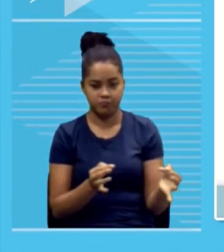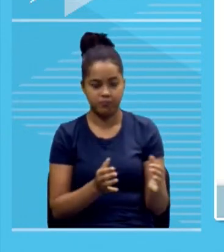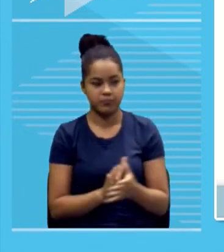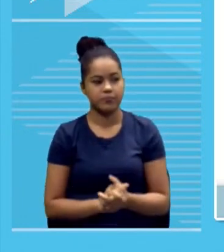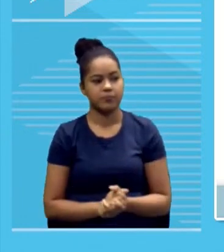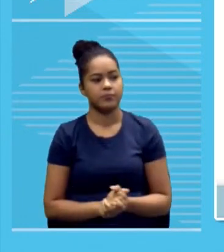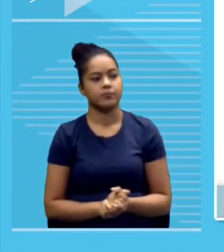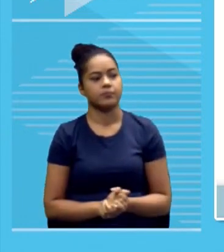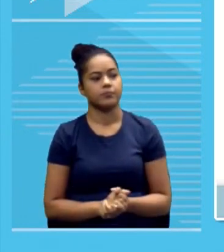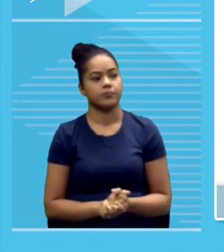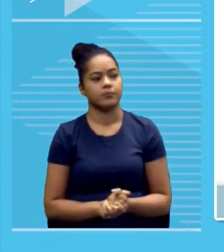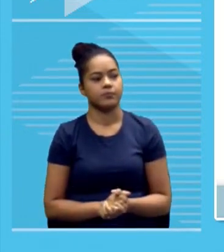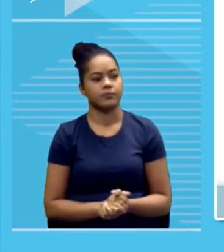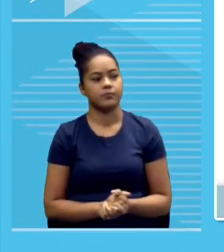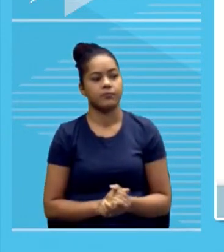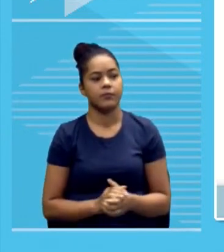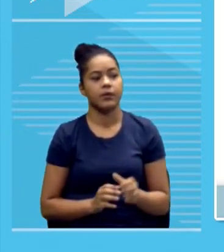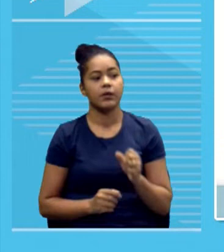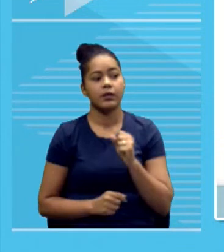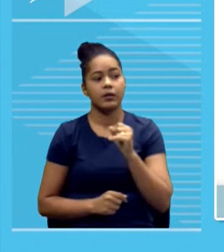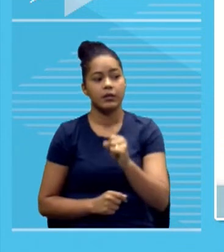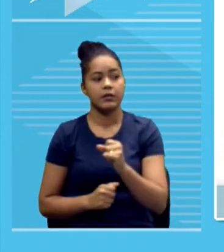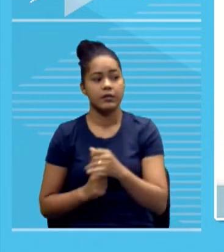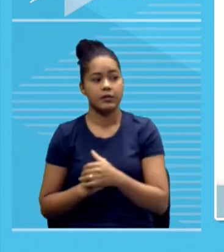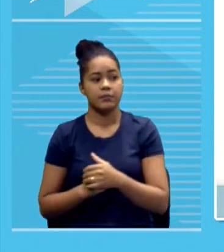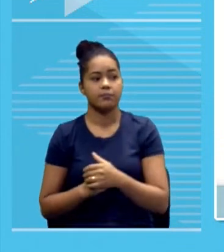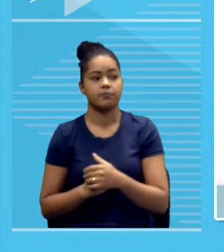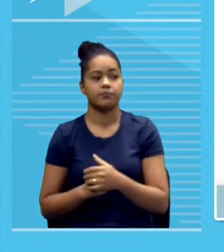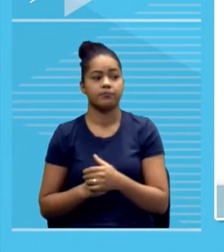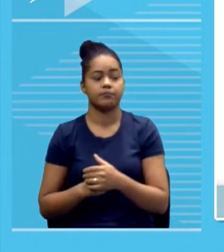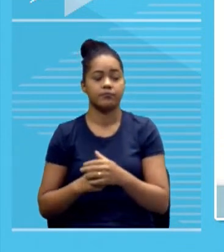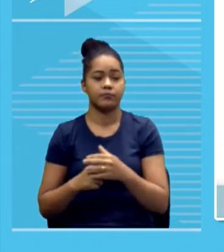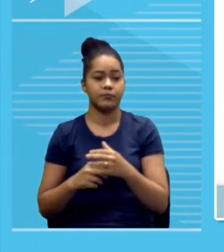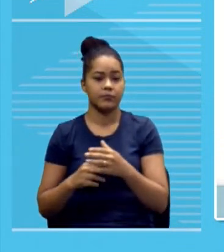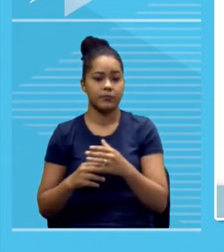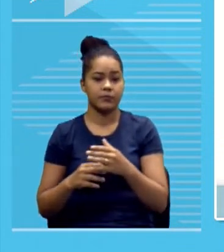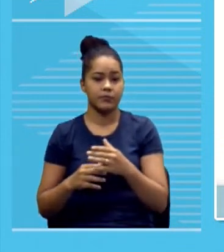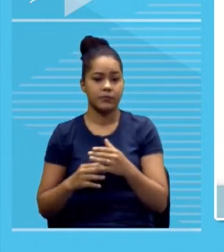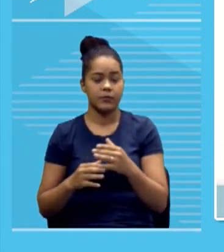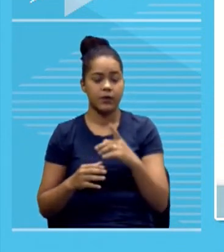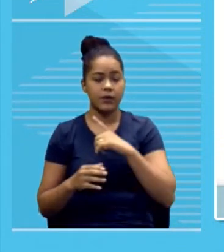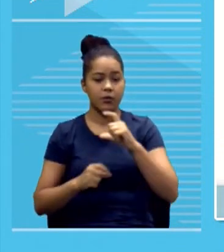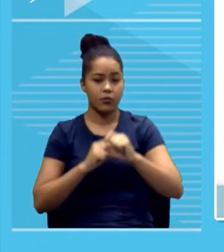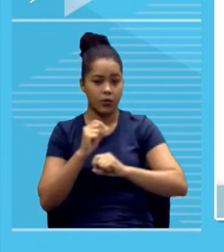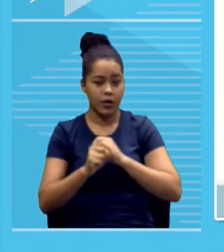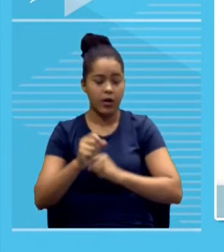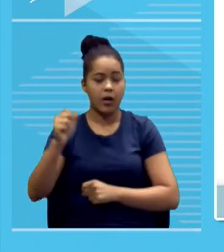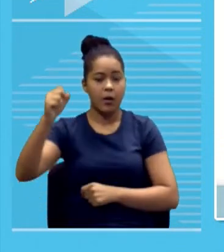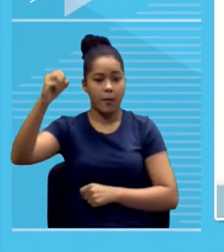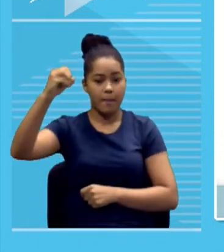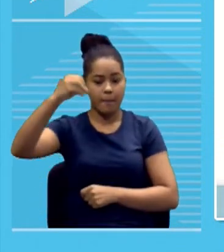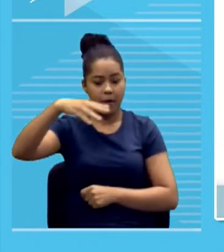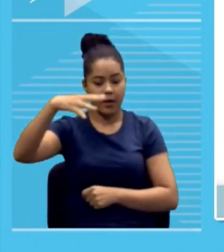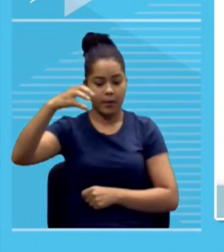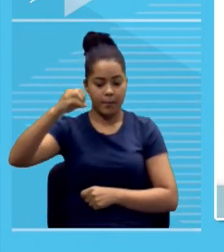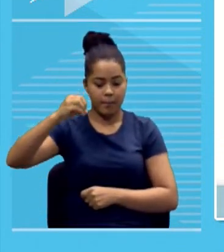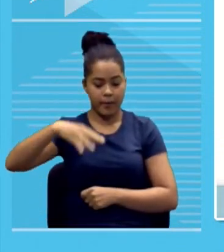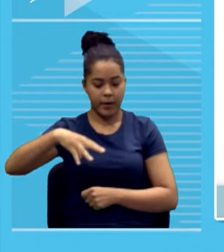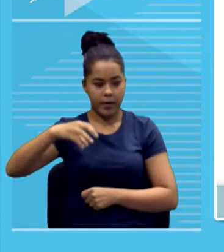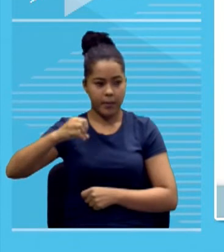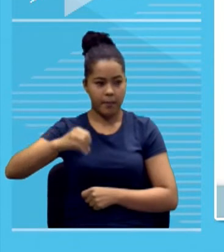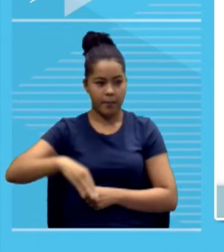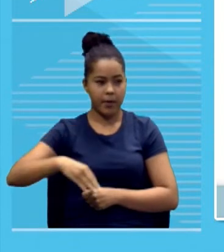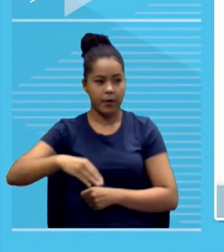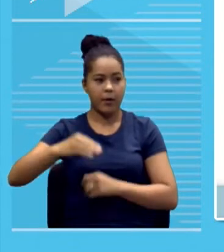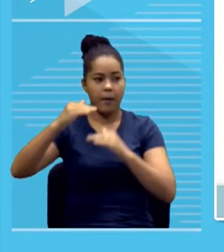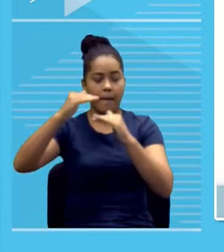Na associação em paralelo, como é que ficaria? Na sequência, a gente pega aquelas mesmas 3 lâmpadas do primeiro exemplo e associa elas em